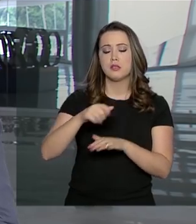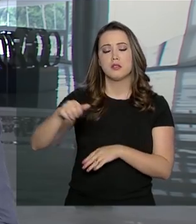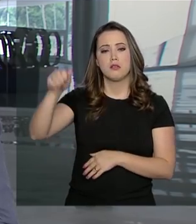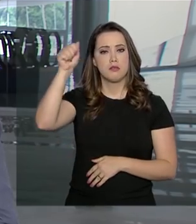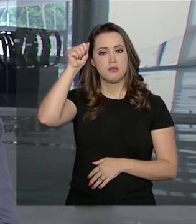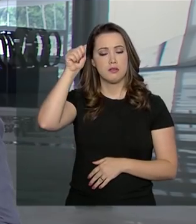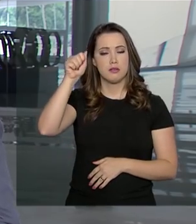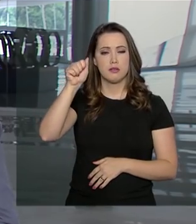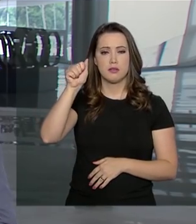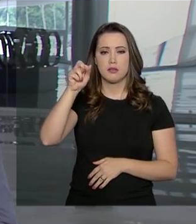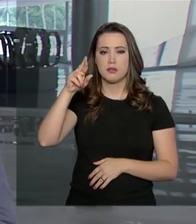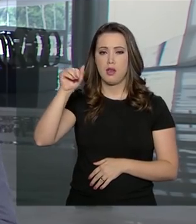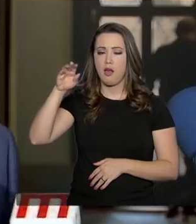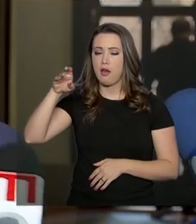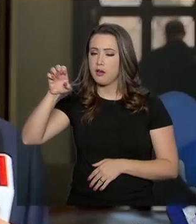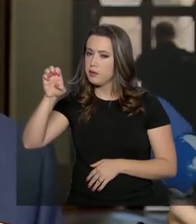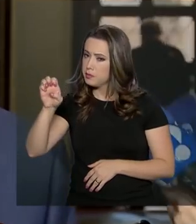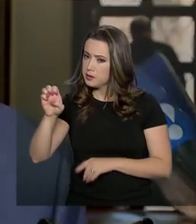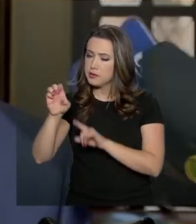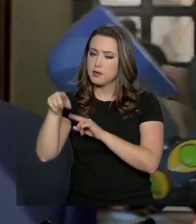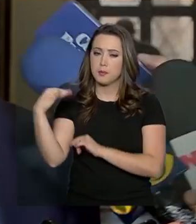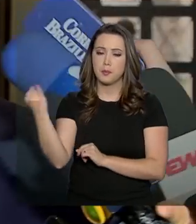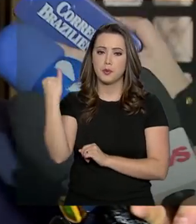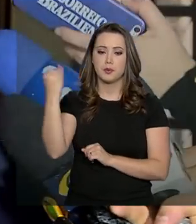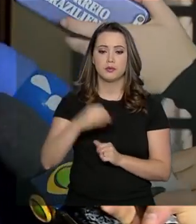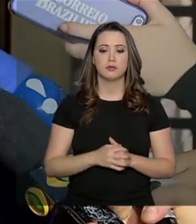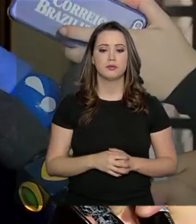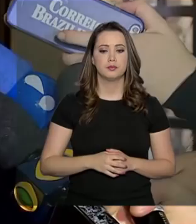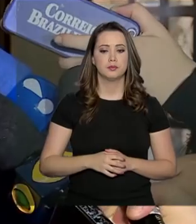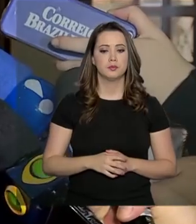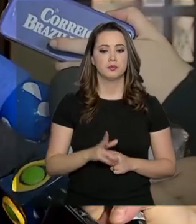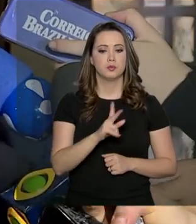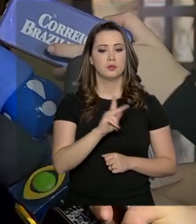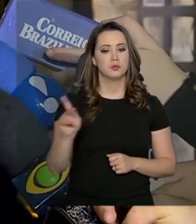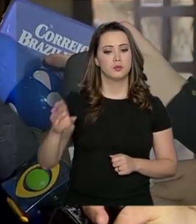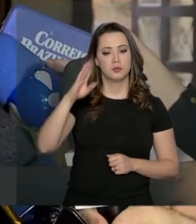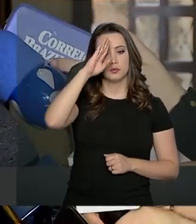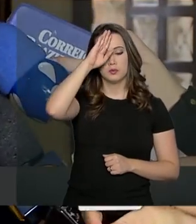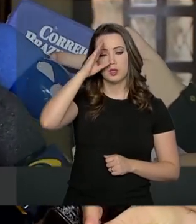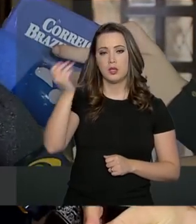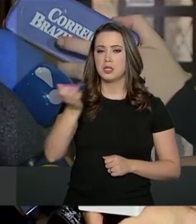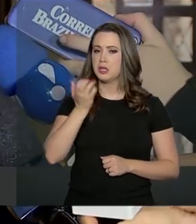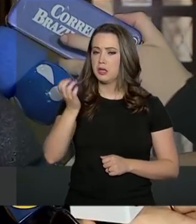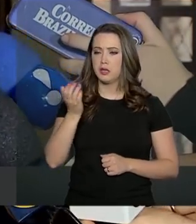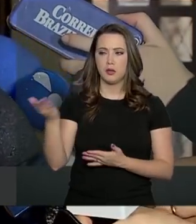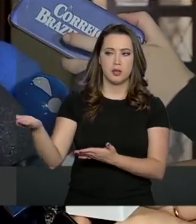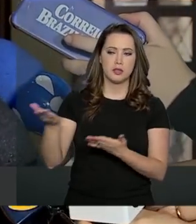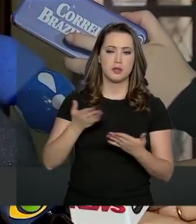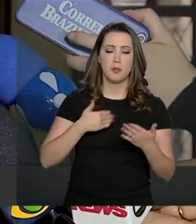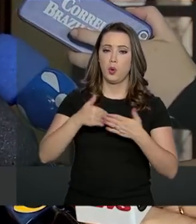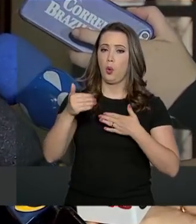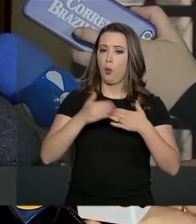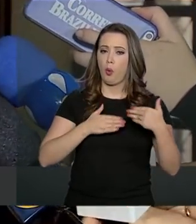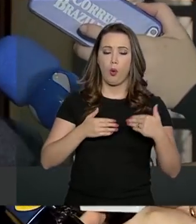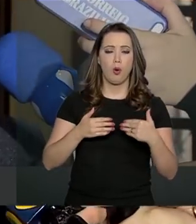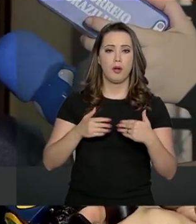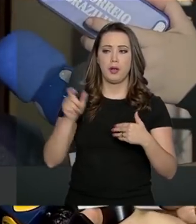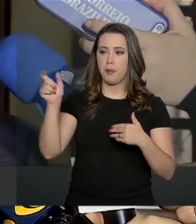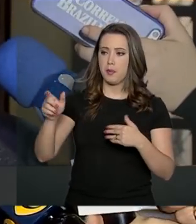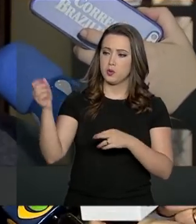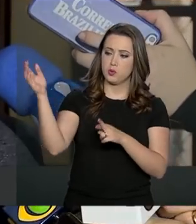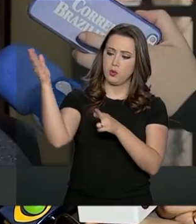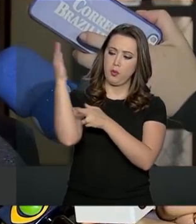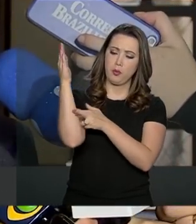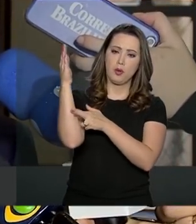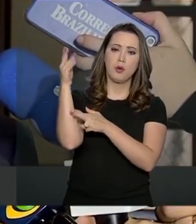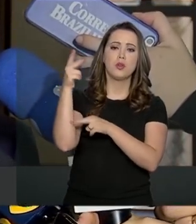fundamental. O presidente está disposto a receber qualquer diplomata de qualquer país com